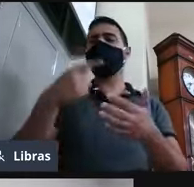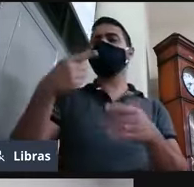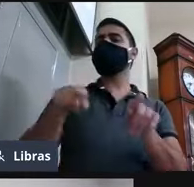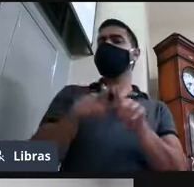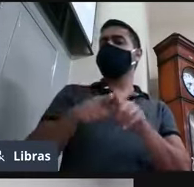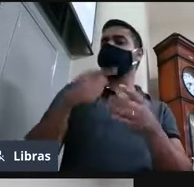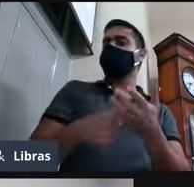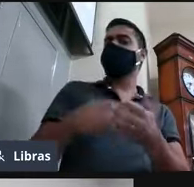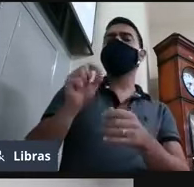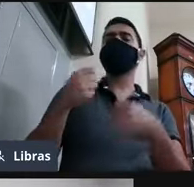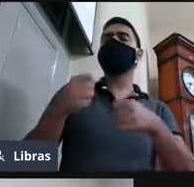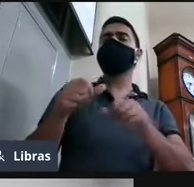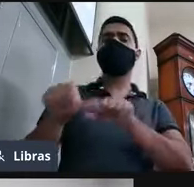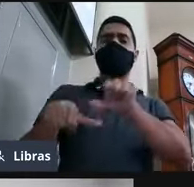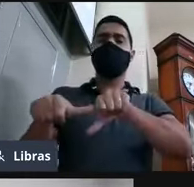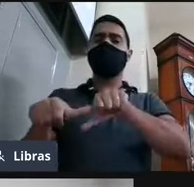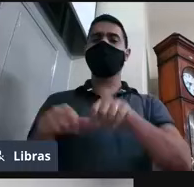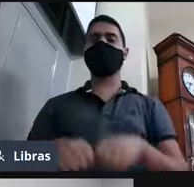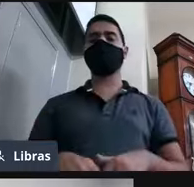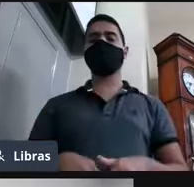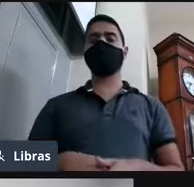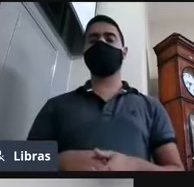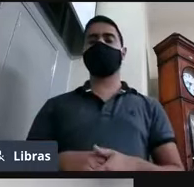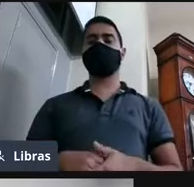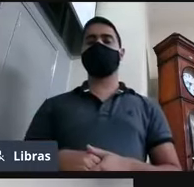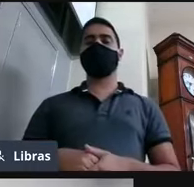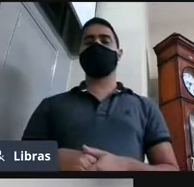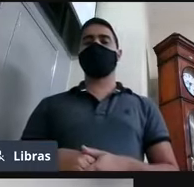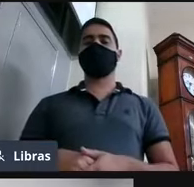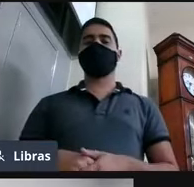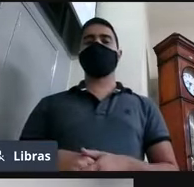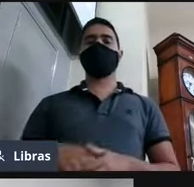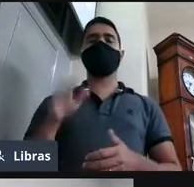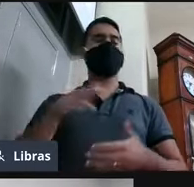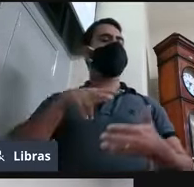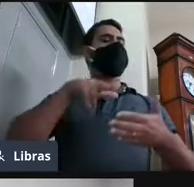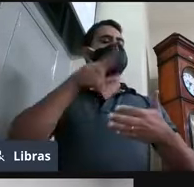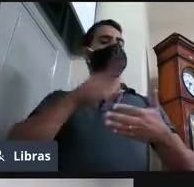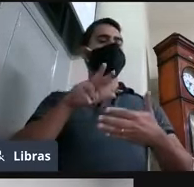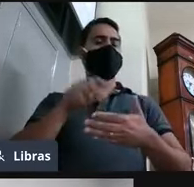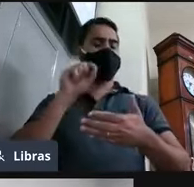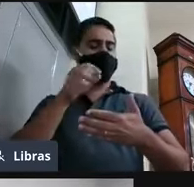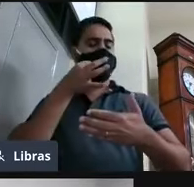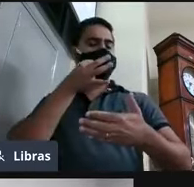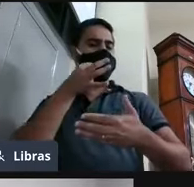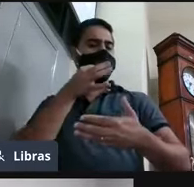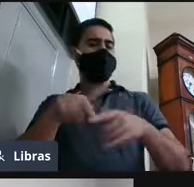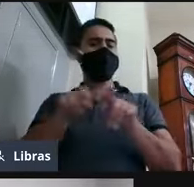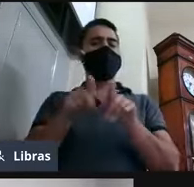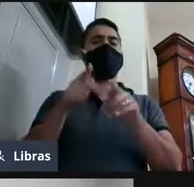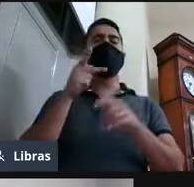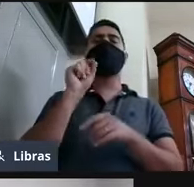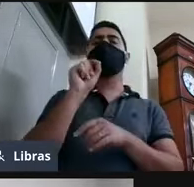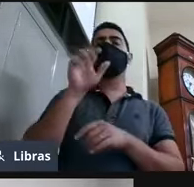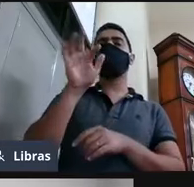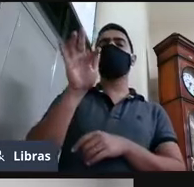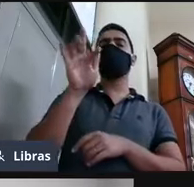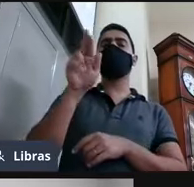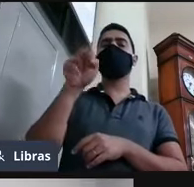e recomendações. E aí nós lemos da última vez as recomendações, que fala sobre o Fundeb,